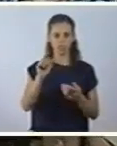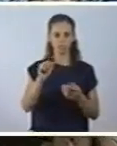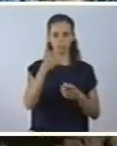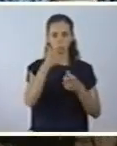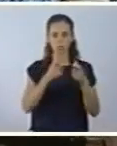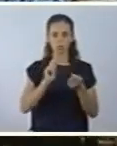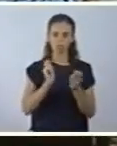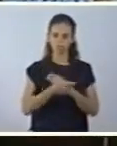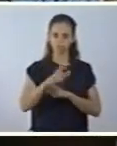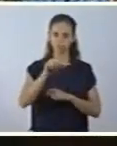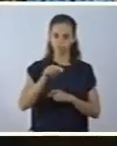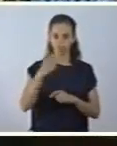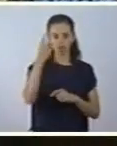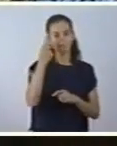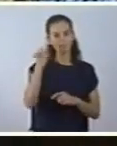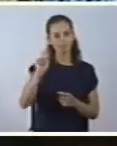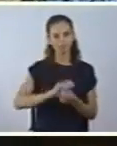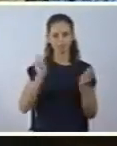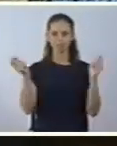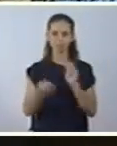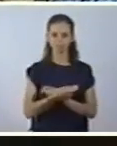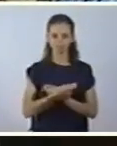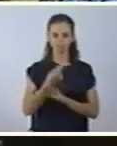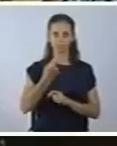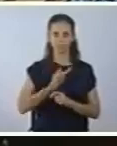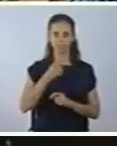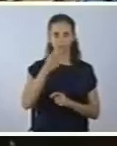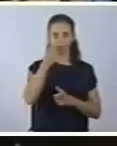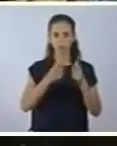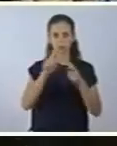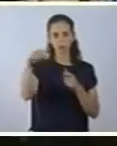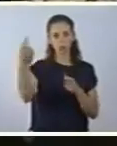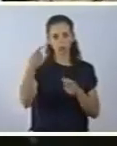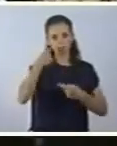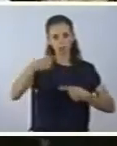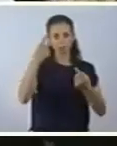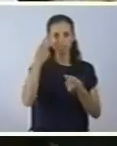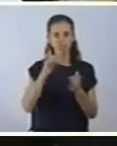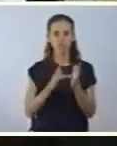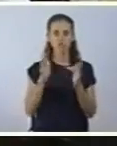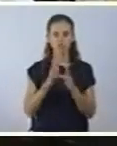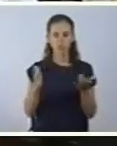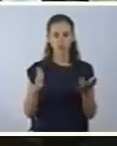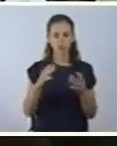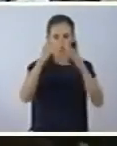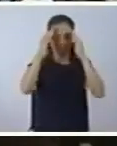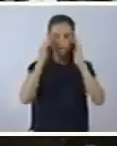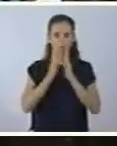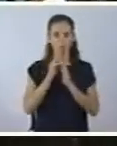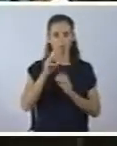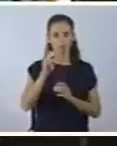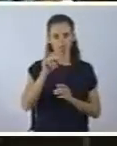que se converteu, mudou a sua vida. Temos outros publicanos que apareceram na vida de Jesus. Maria